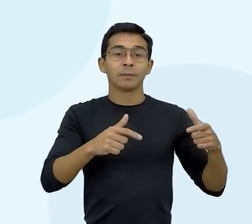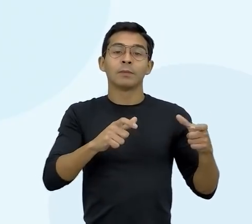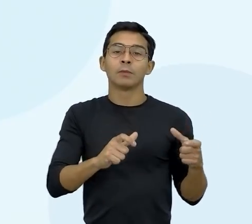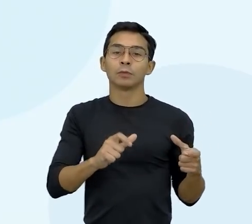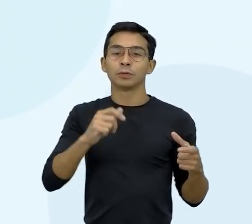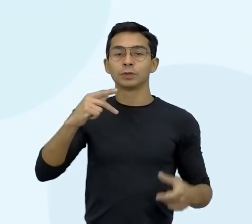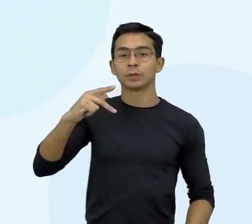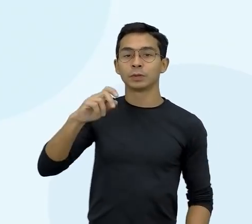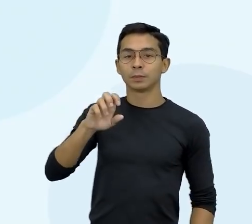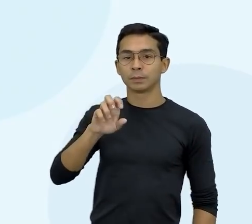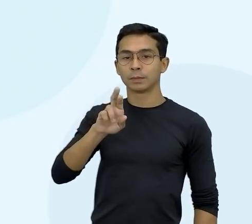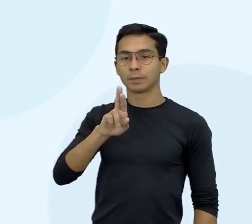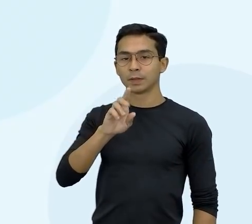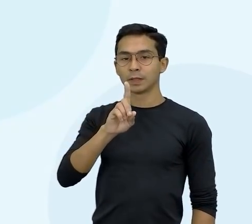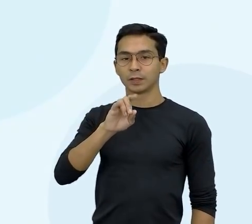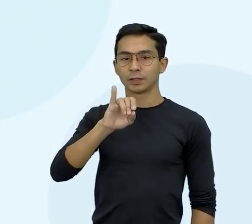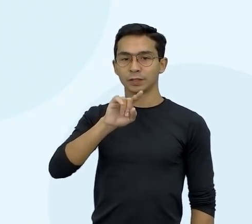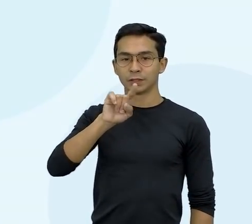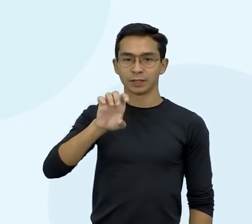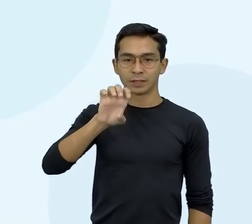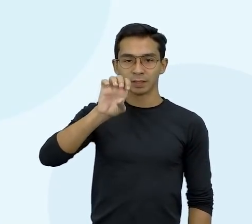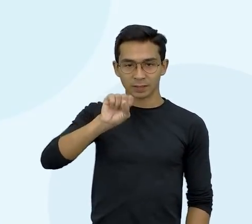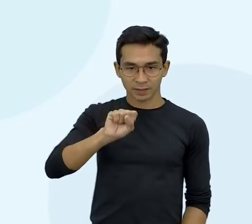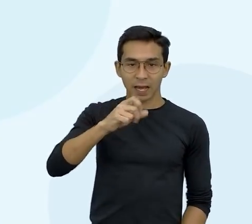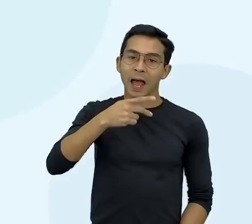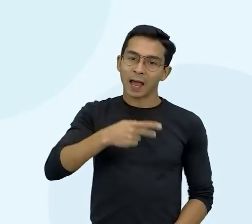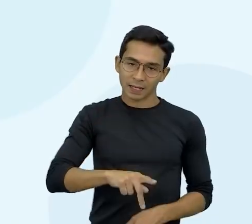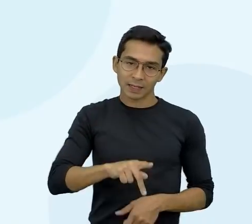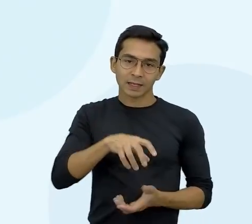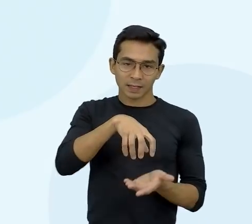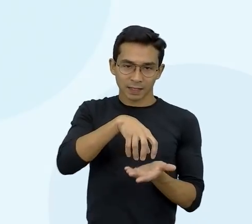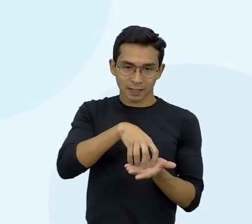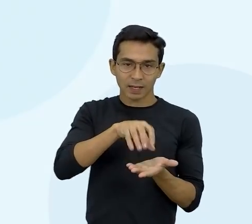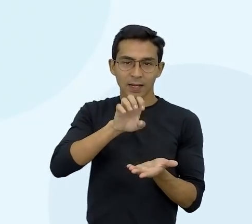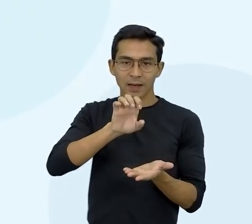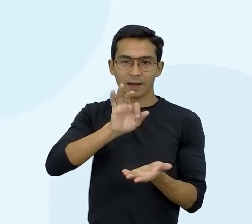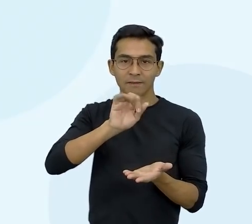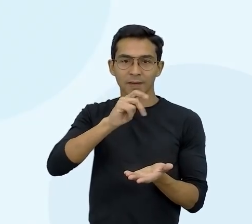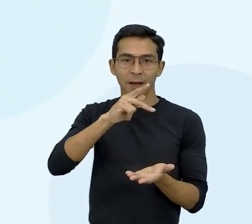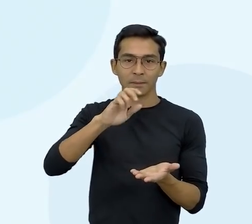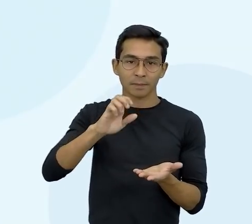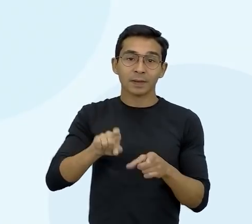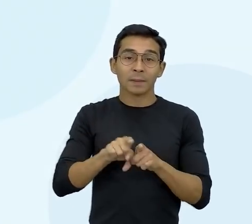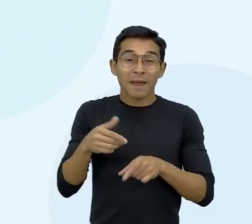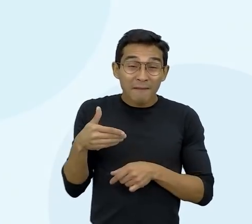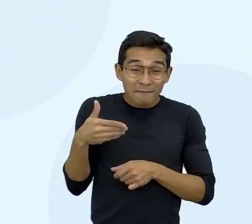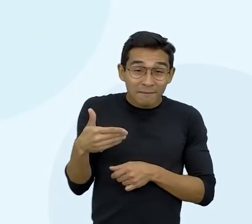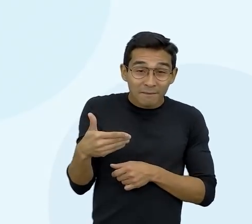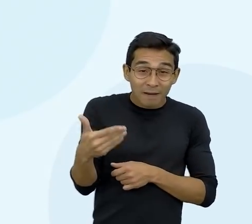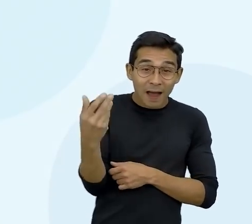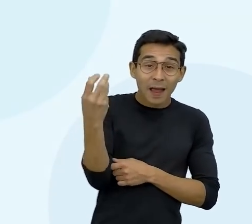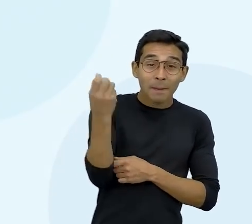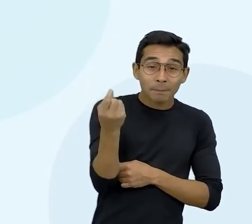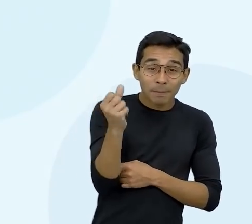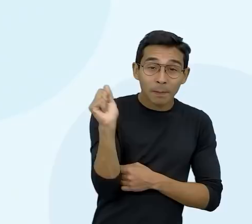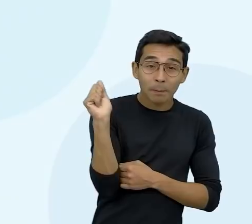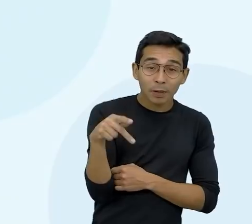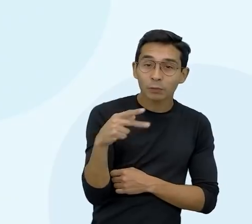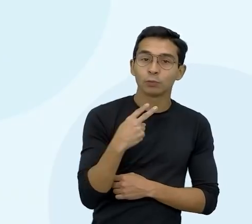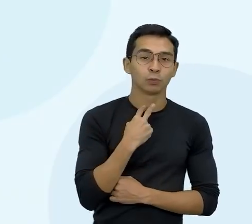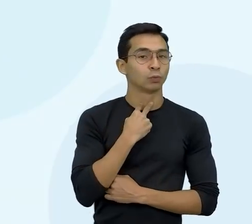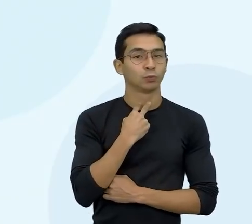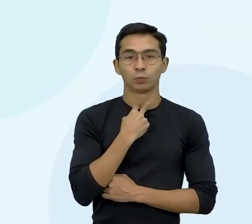fica aqui a EFAP, e não estar próximo da aposentadoria. Inclusive, o QR Code está aí para vocês fazerem um acesso